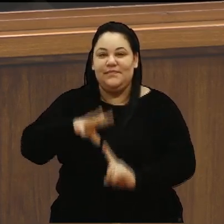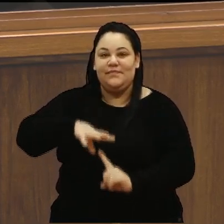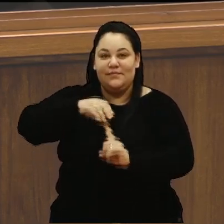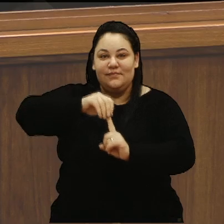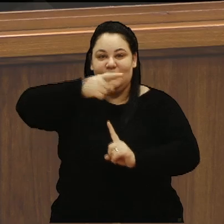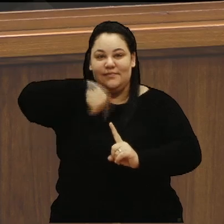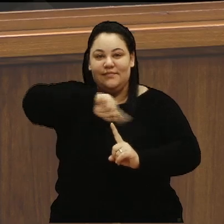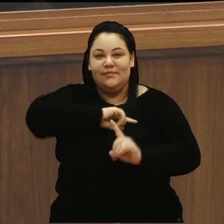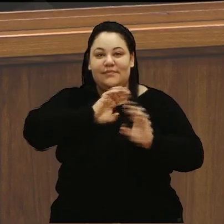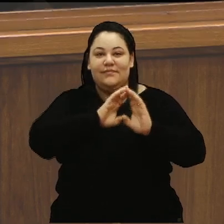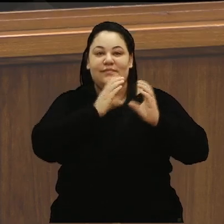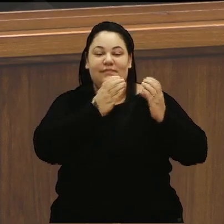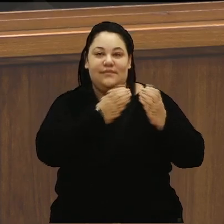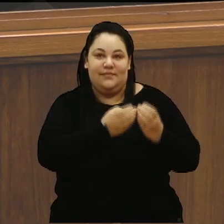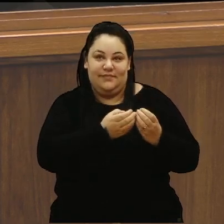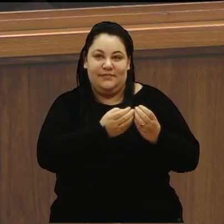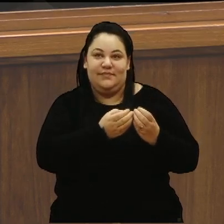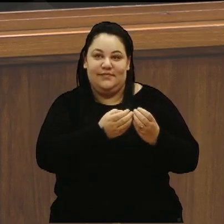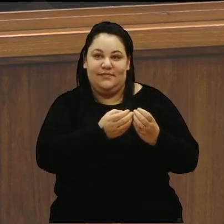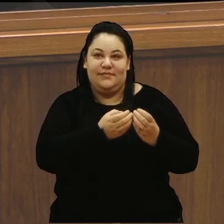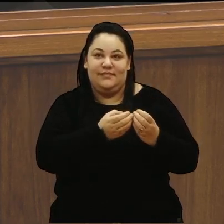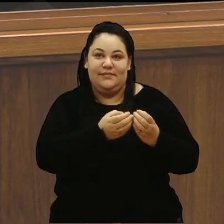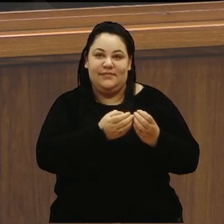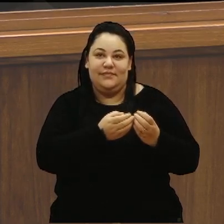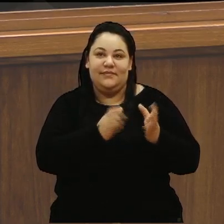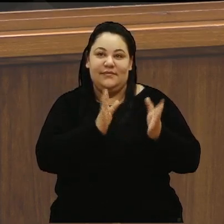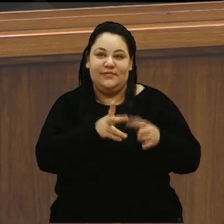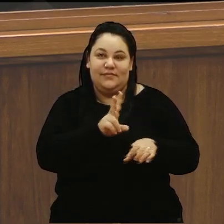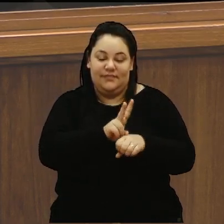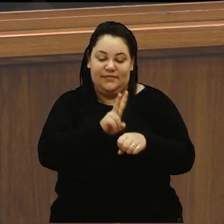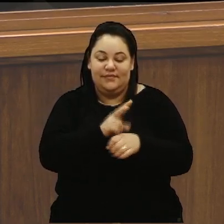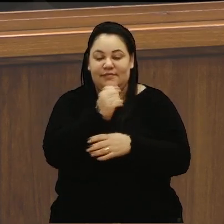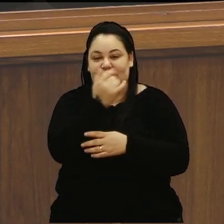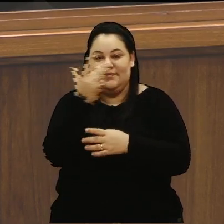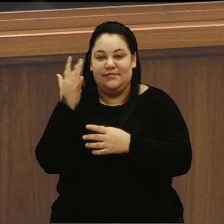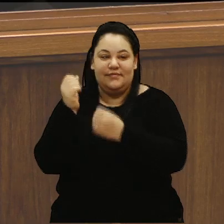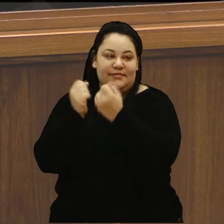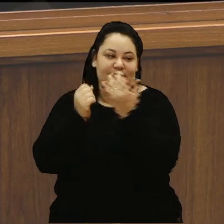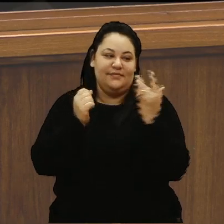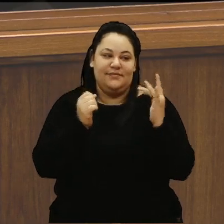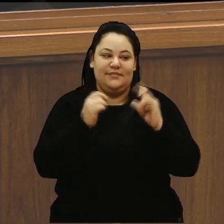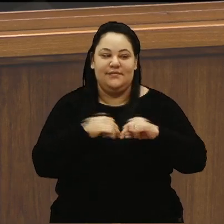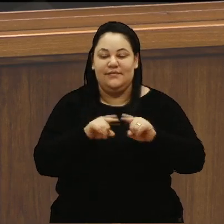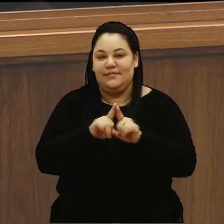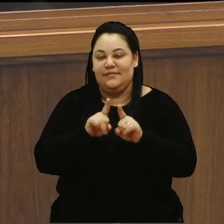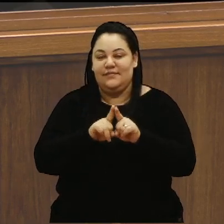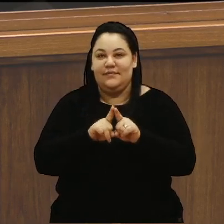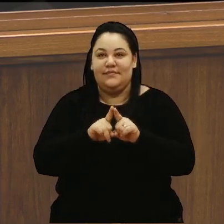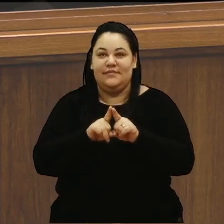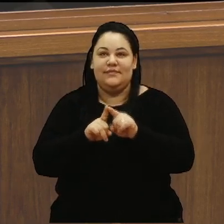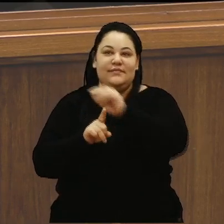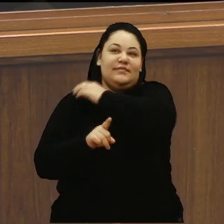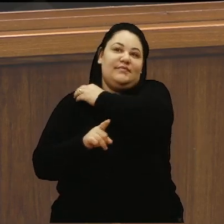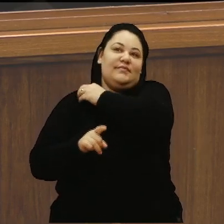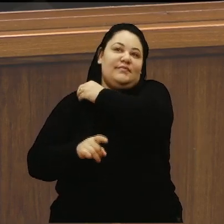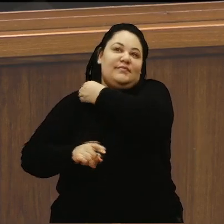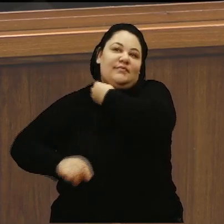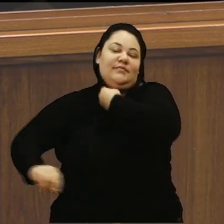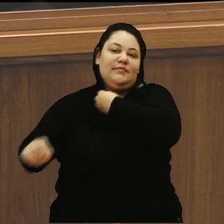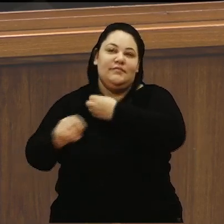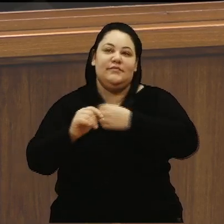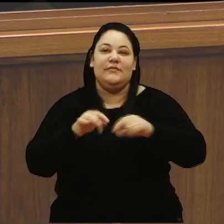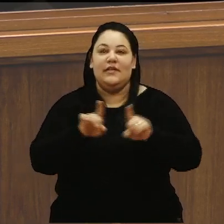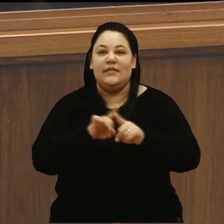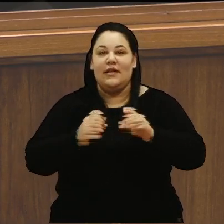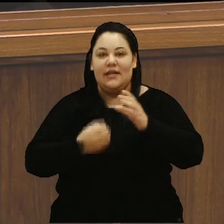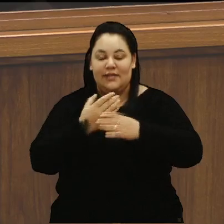nossas comunidades. Ela preserva o meio ambiente, ela causa integração, ela causa